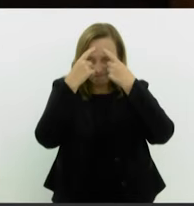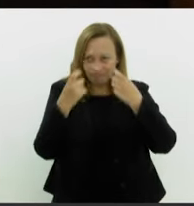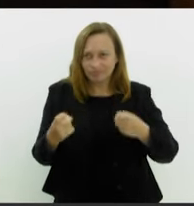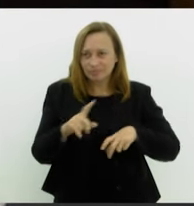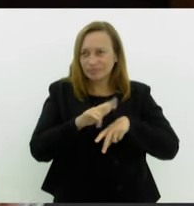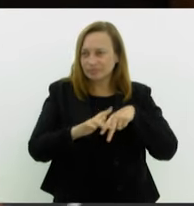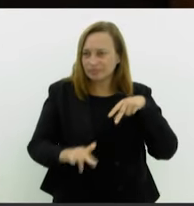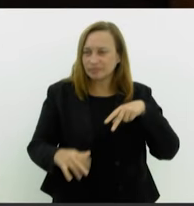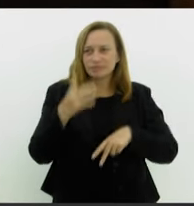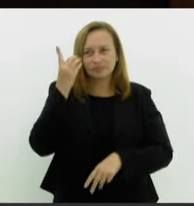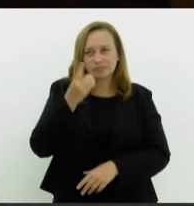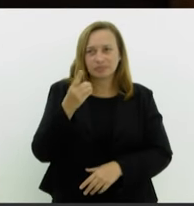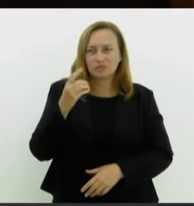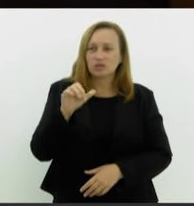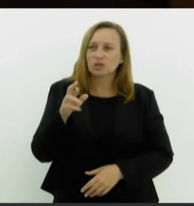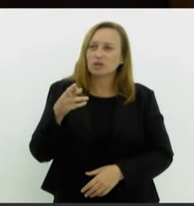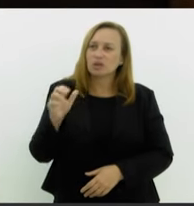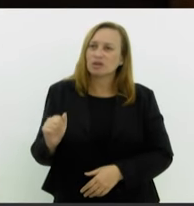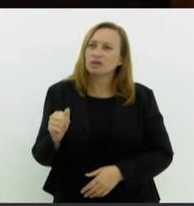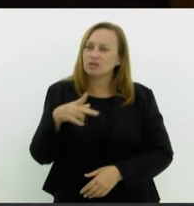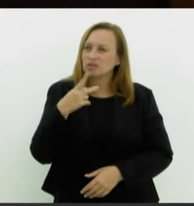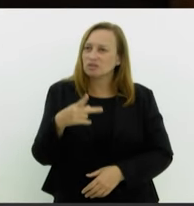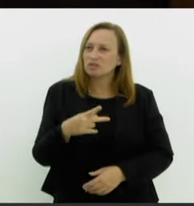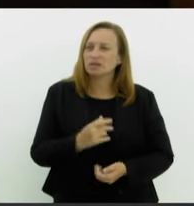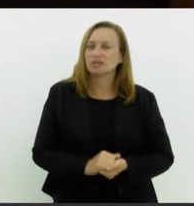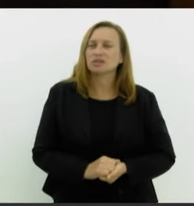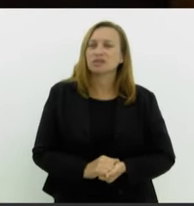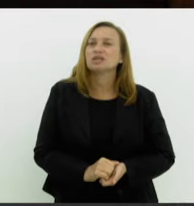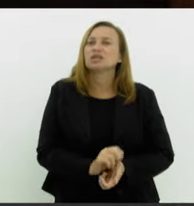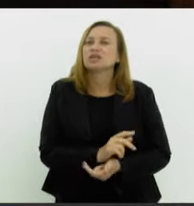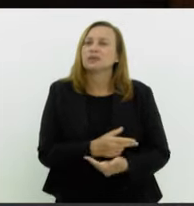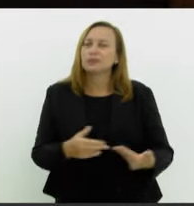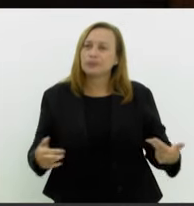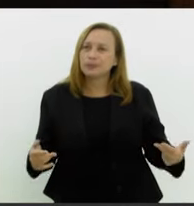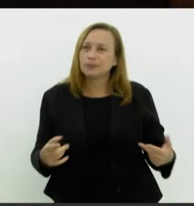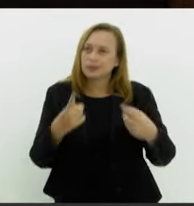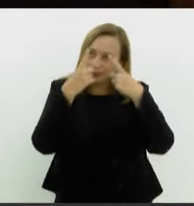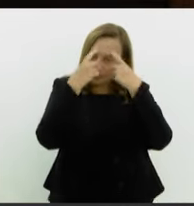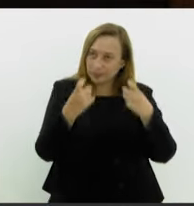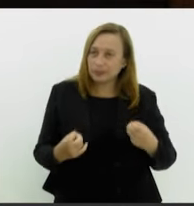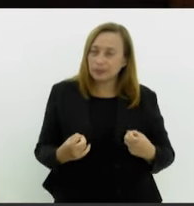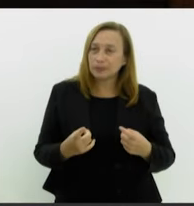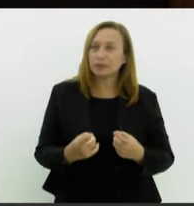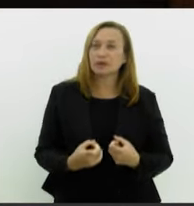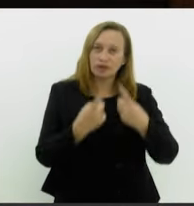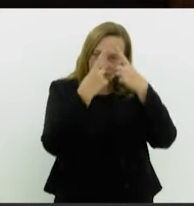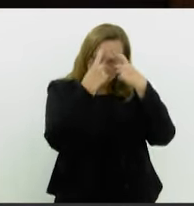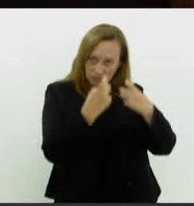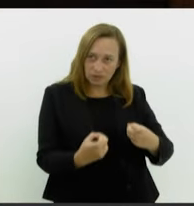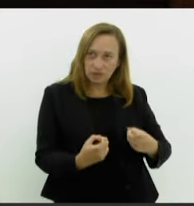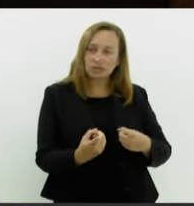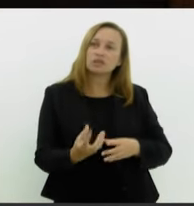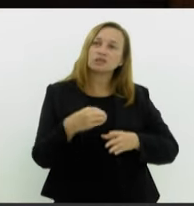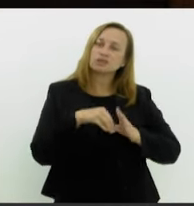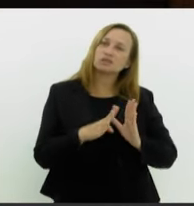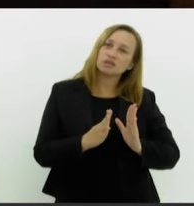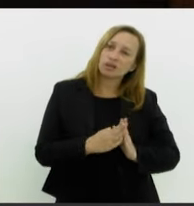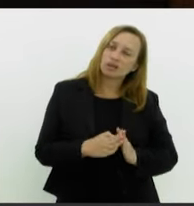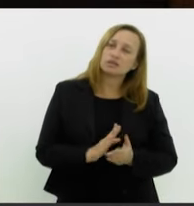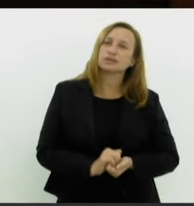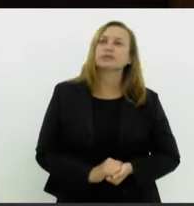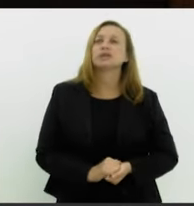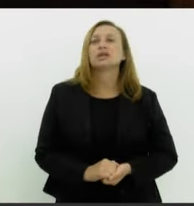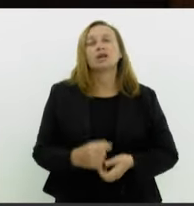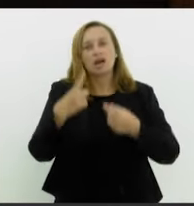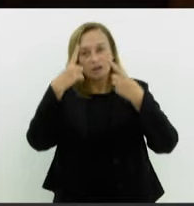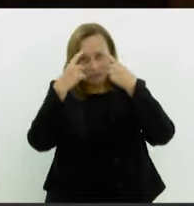gênero deputada Soraia a gente fala das variadas formas de violência a violência doméstica eh